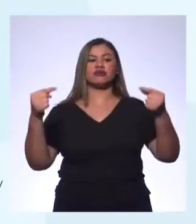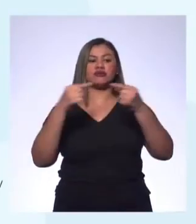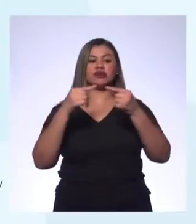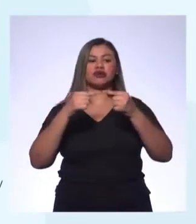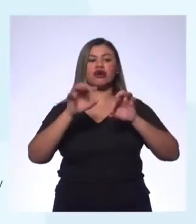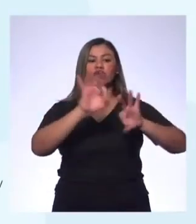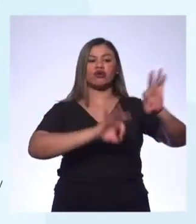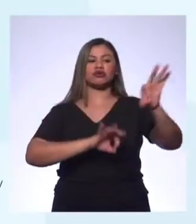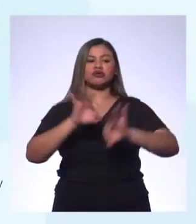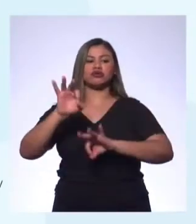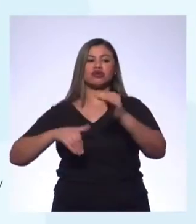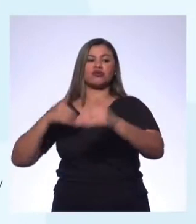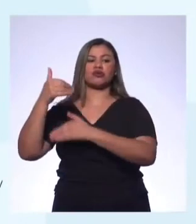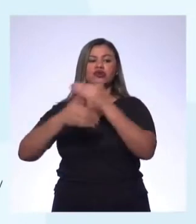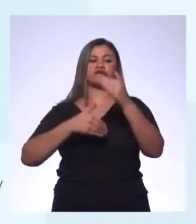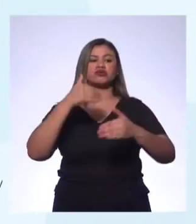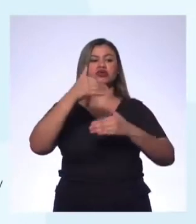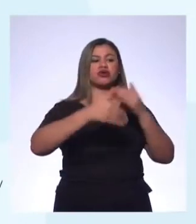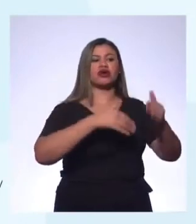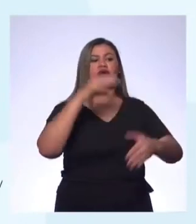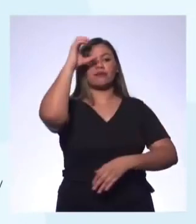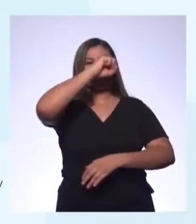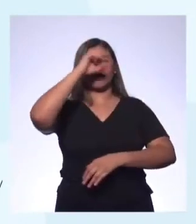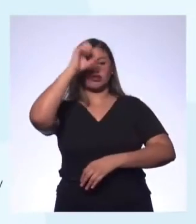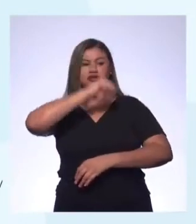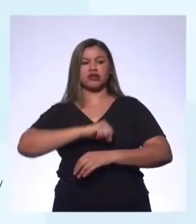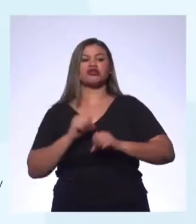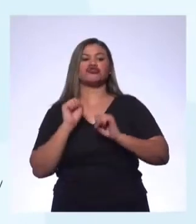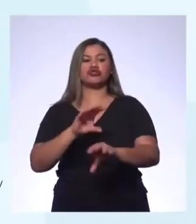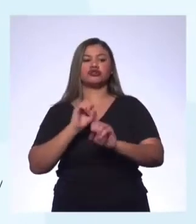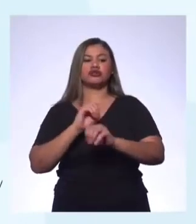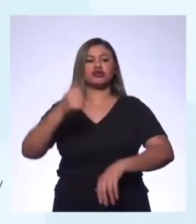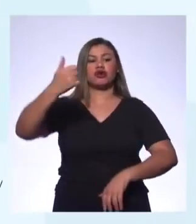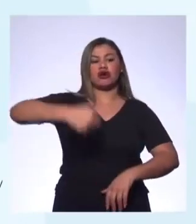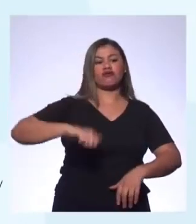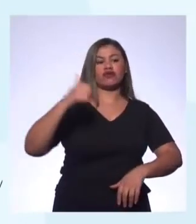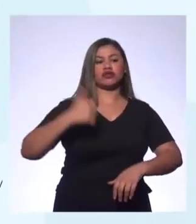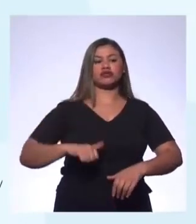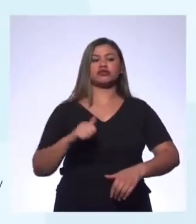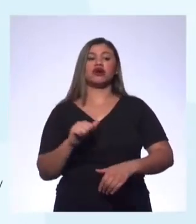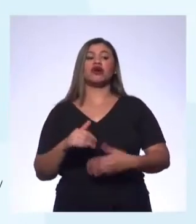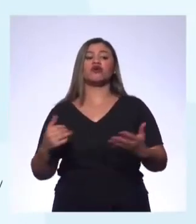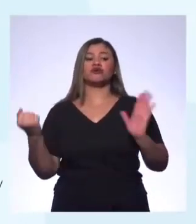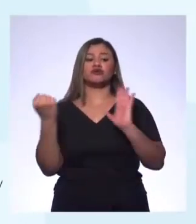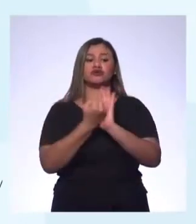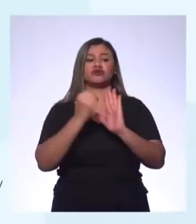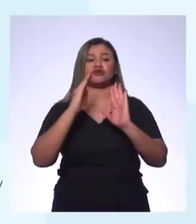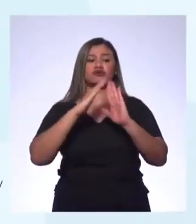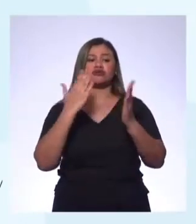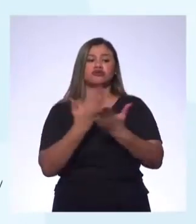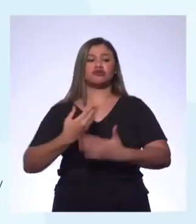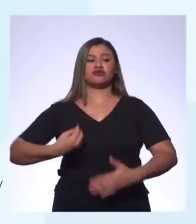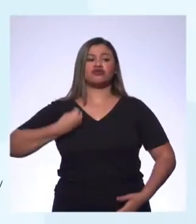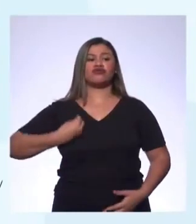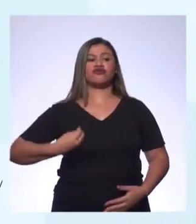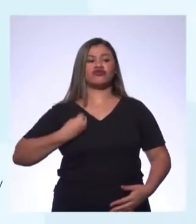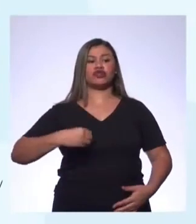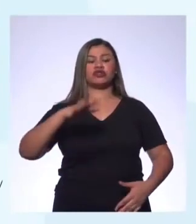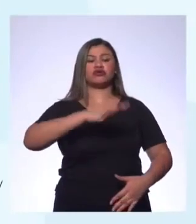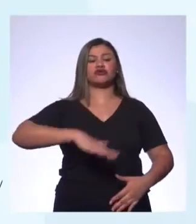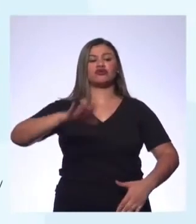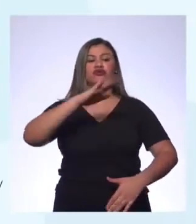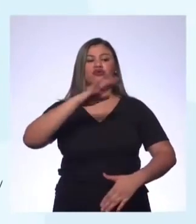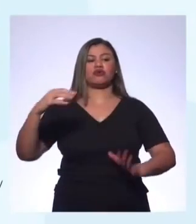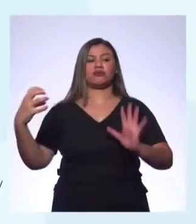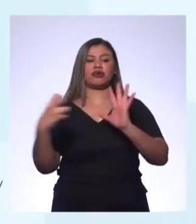à organização do processo de ensino-aprendizagem, à avaliação e ao registro da vida escolar dos alunos matriculados